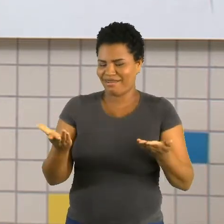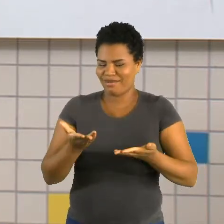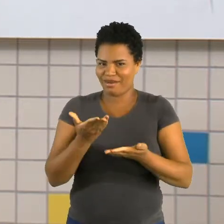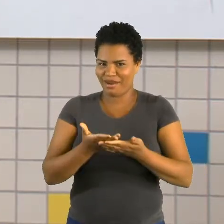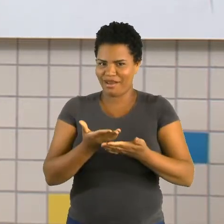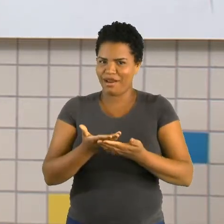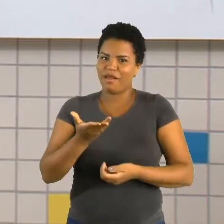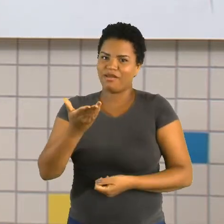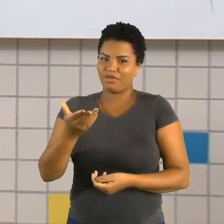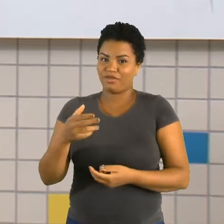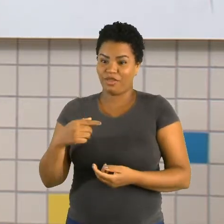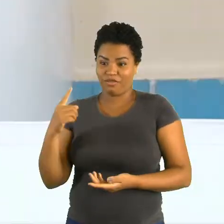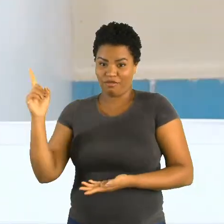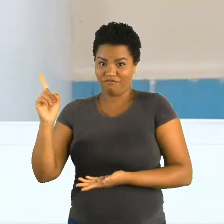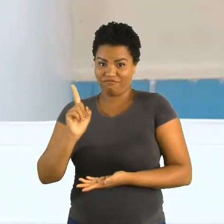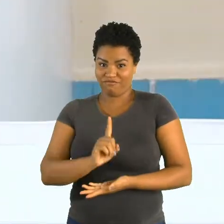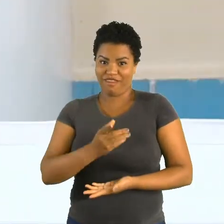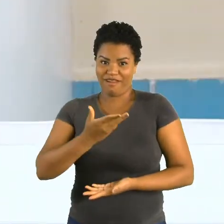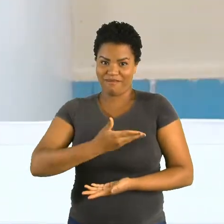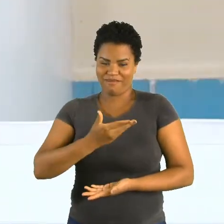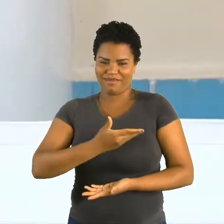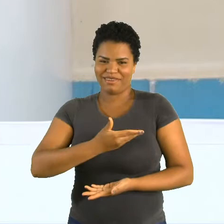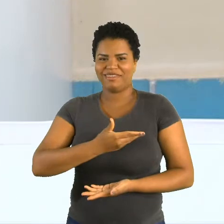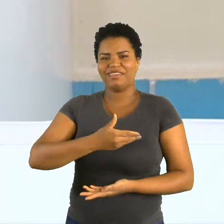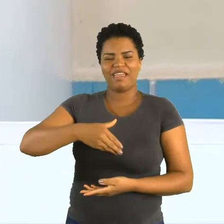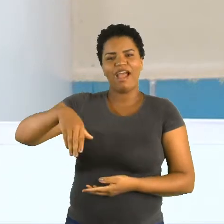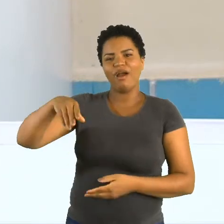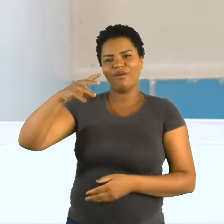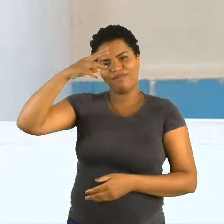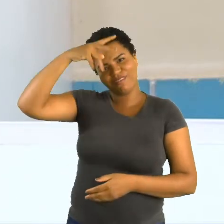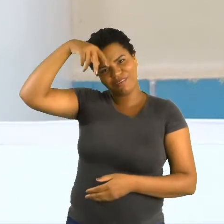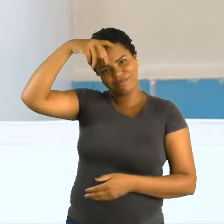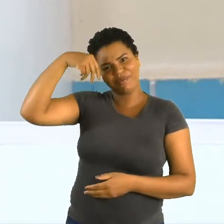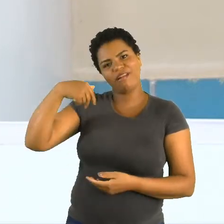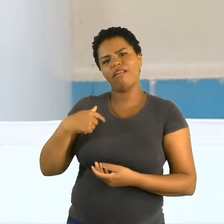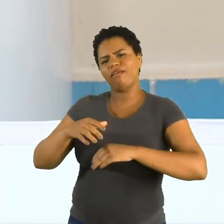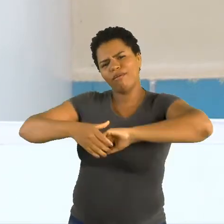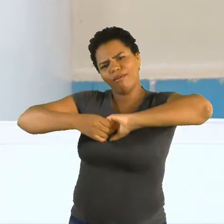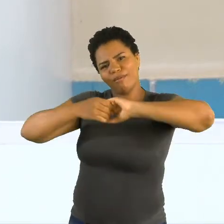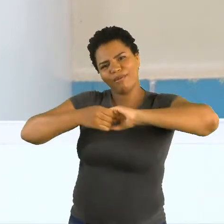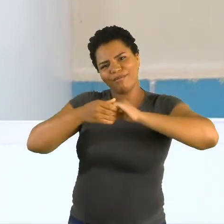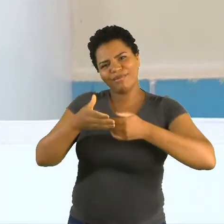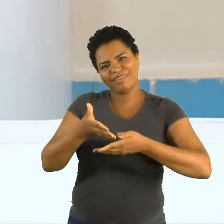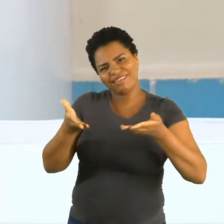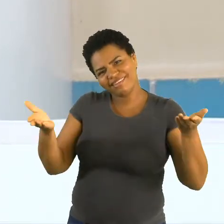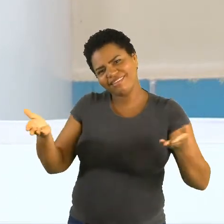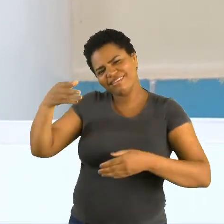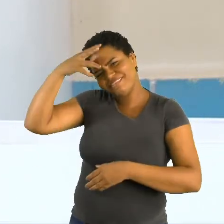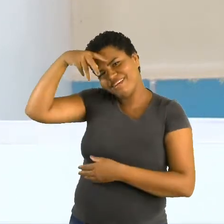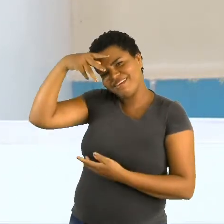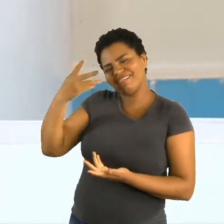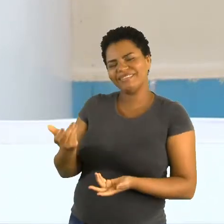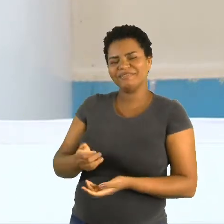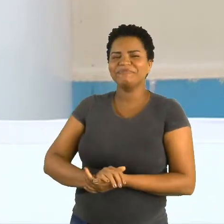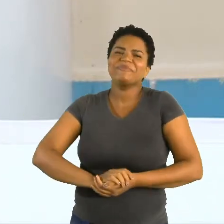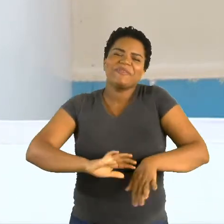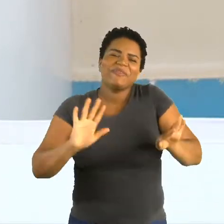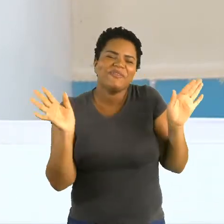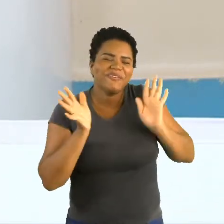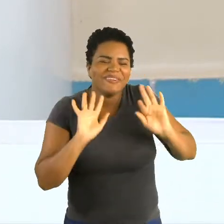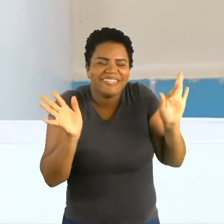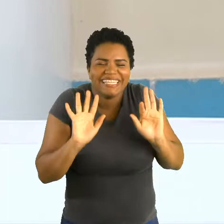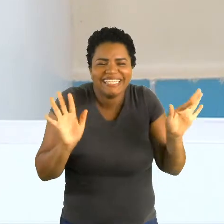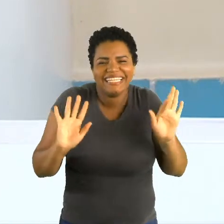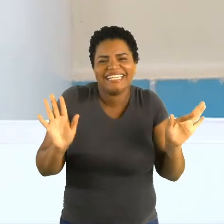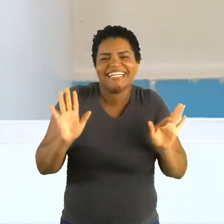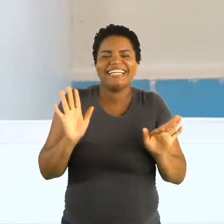a Fava de Belota. Cumprimenta a galera, Fava! Olá, queridos amiguinhos! Tudo